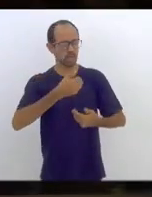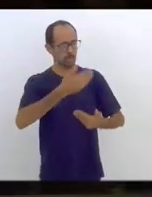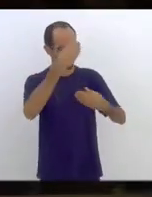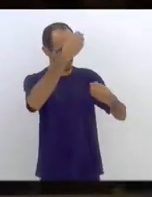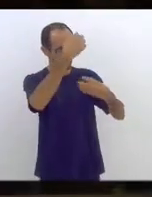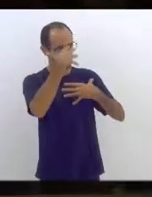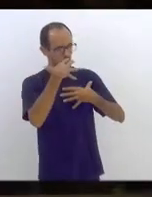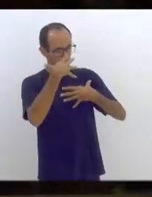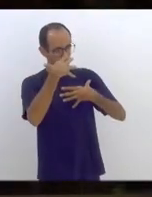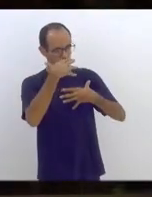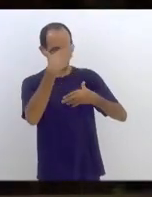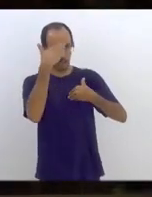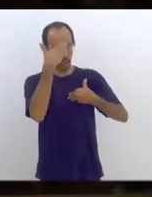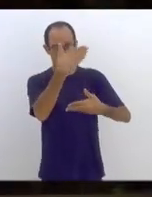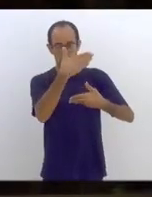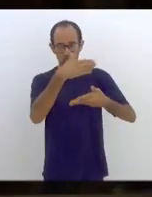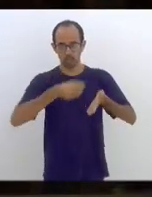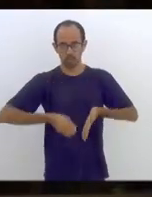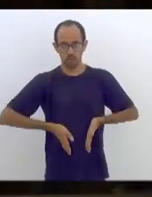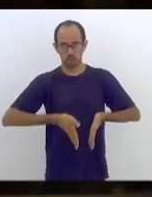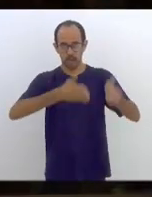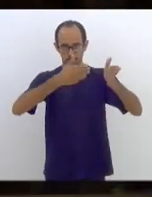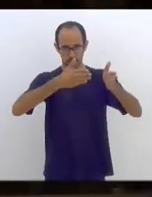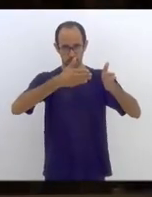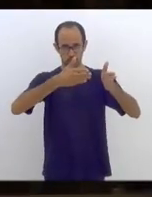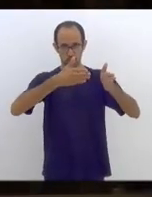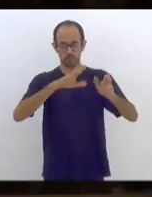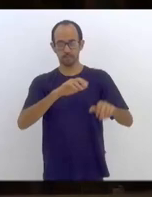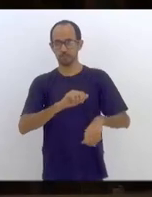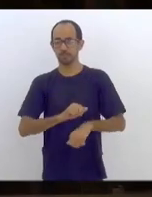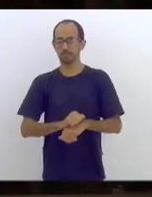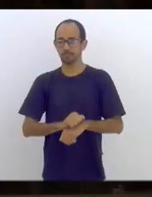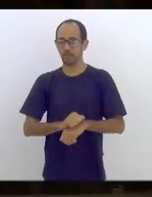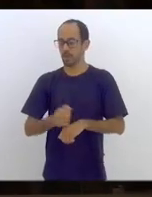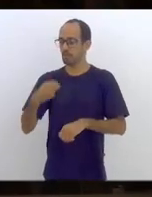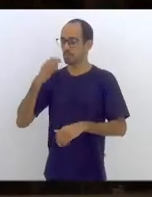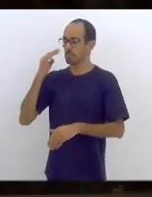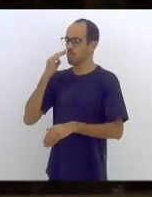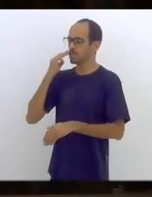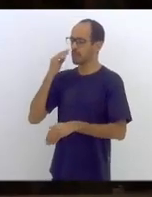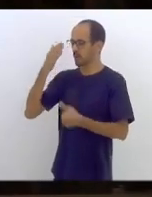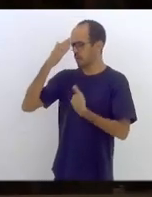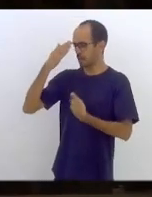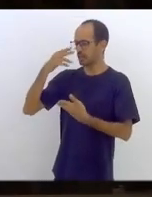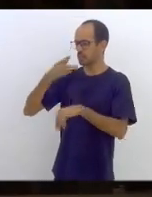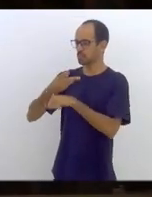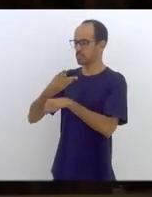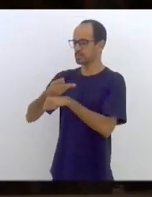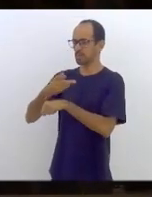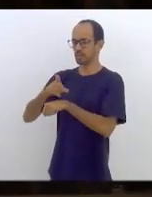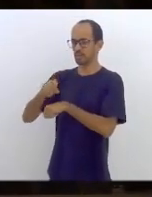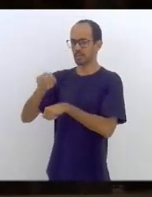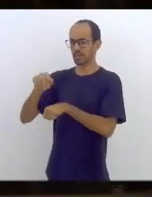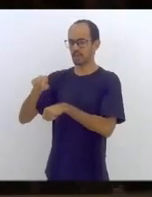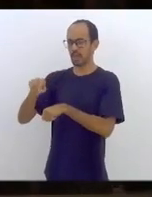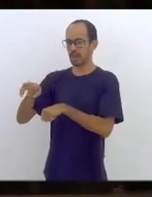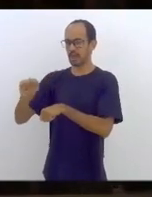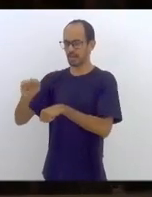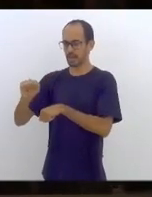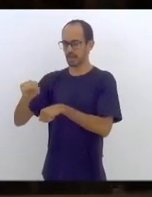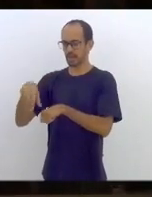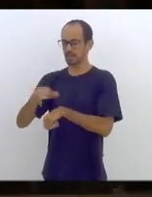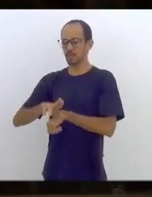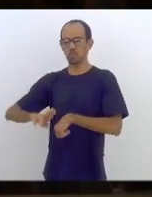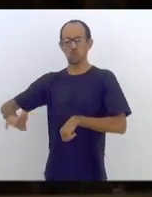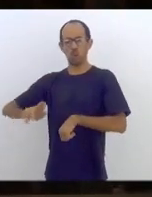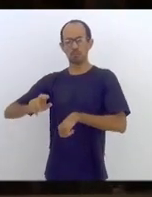por abrir caminho para que hoje eu possa estar aqui. Mônica, eu quero te agradecer por esse prêmio Dandara, né? Que nome forte, não só